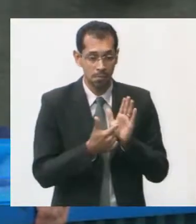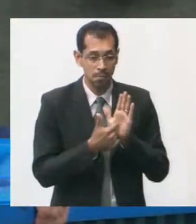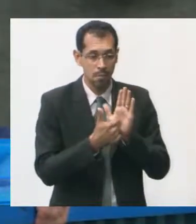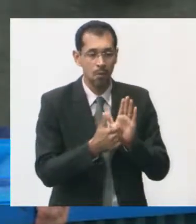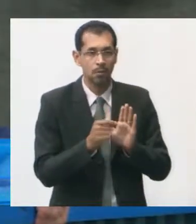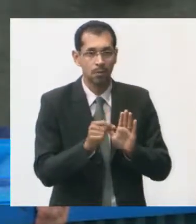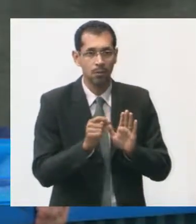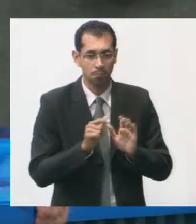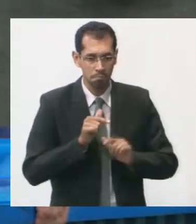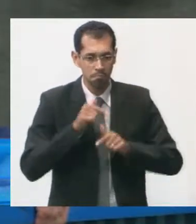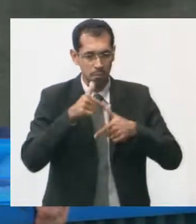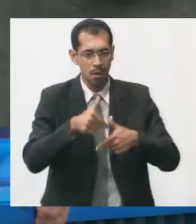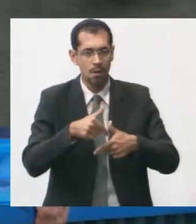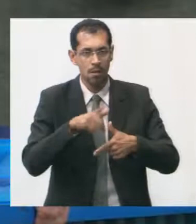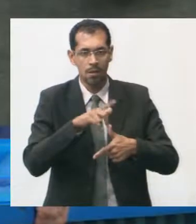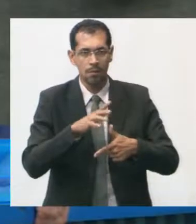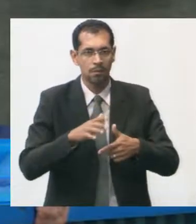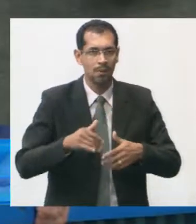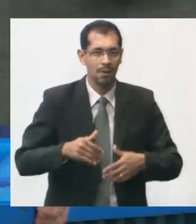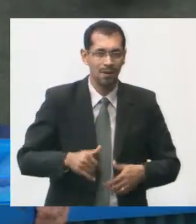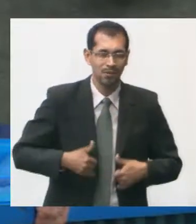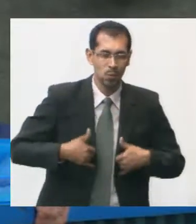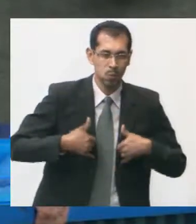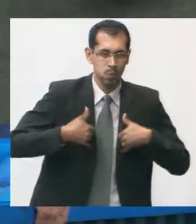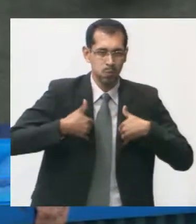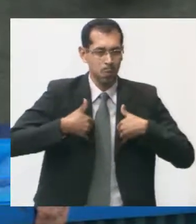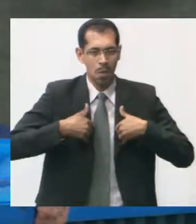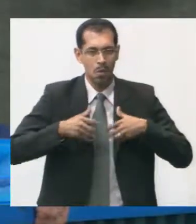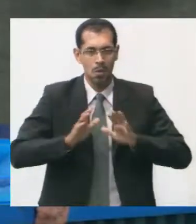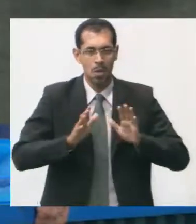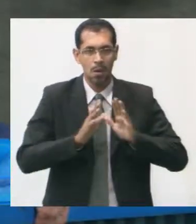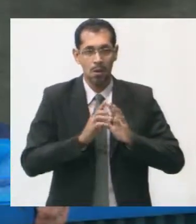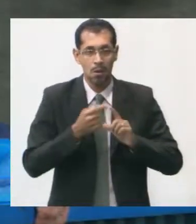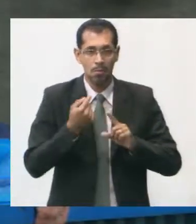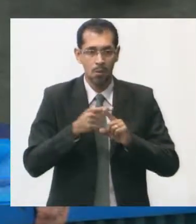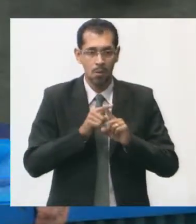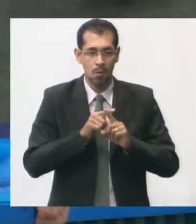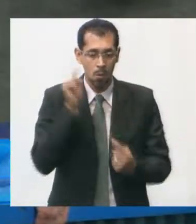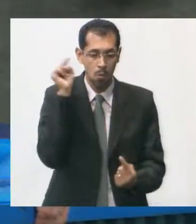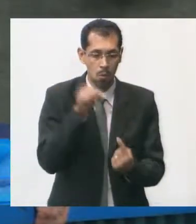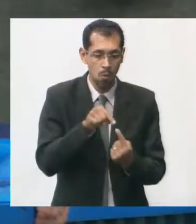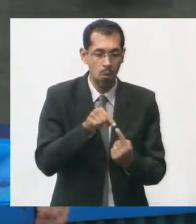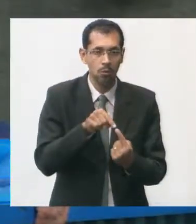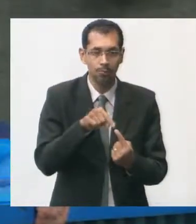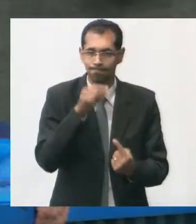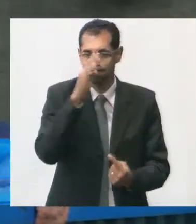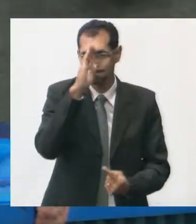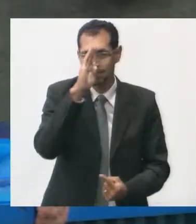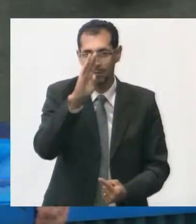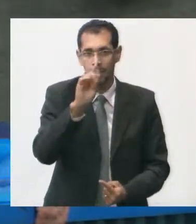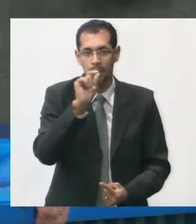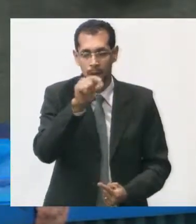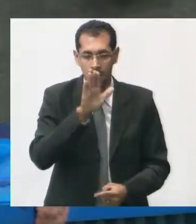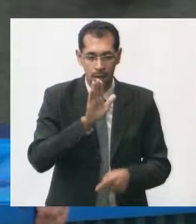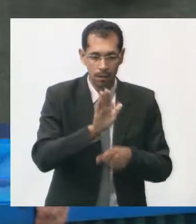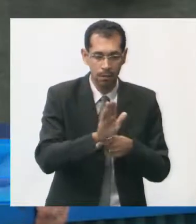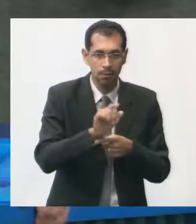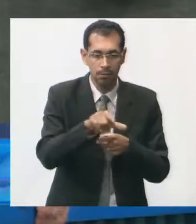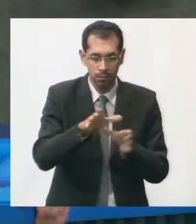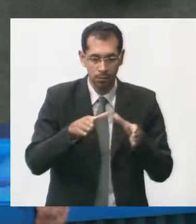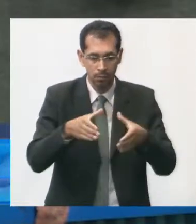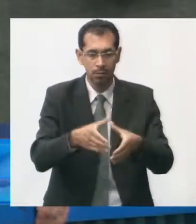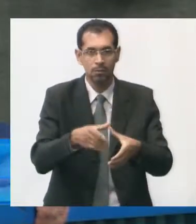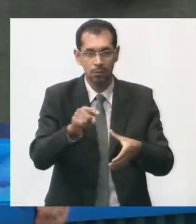existem vaidades, e sim um objetivo maior, que é ajudar a população, principalmente a nossa comunidade